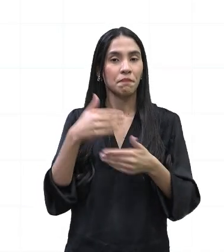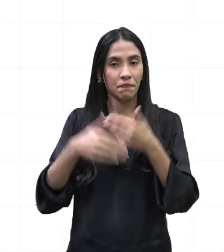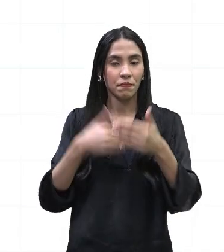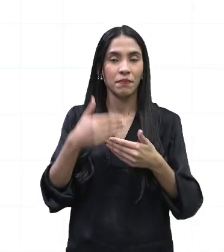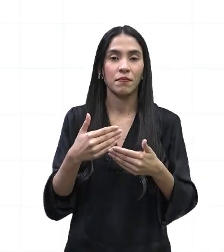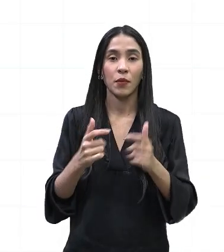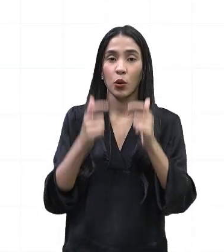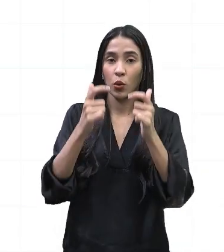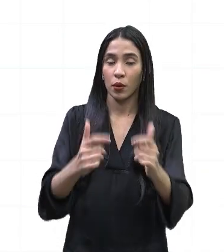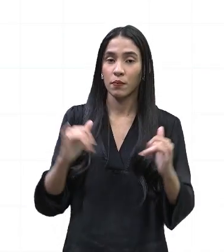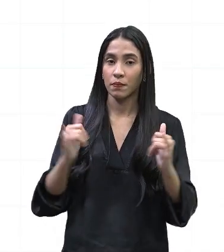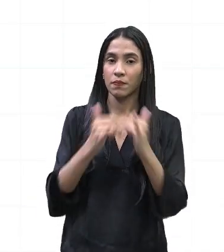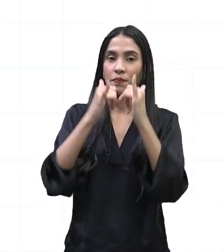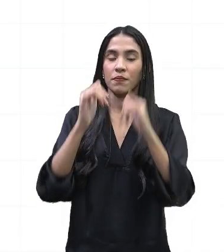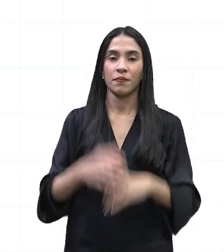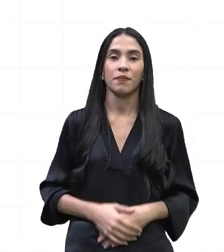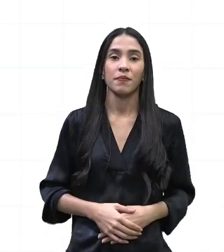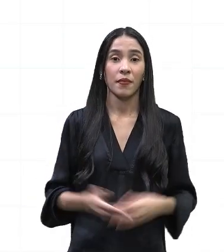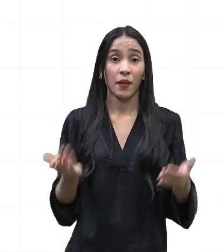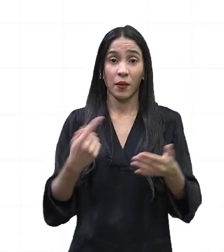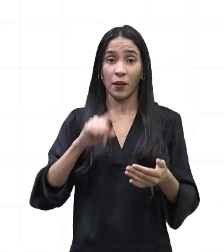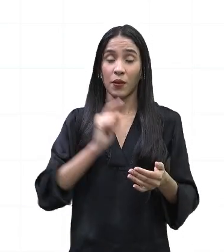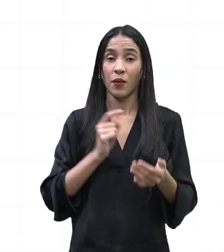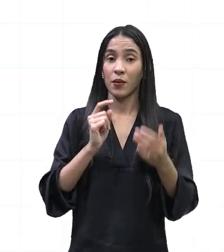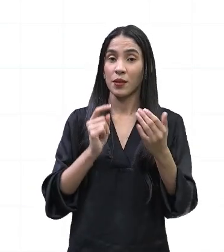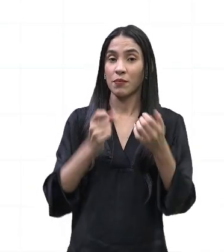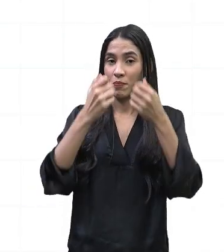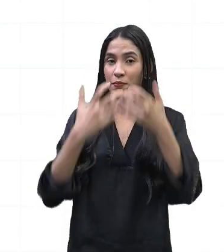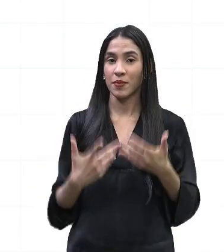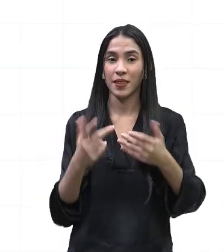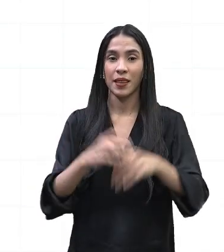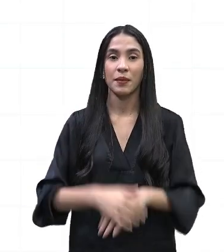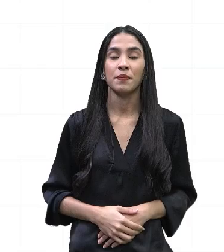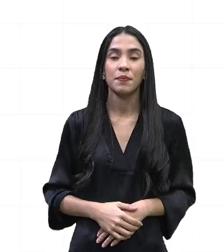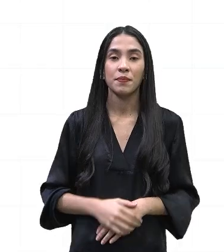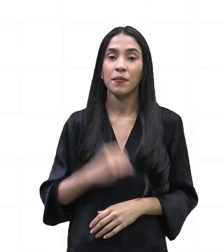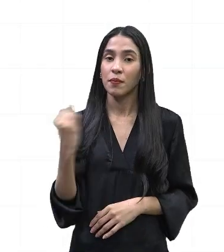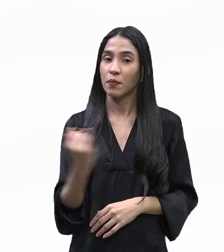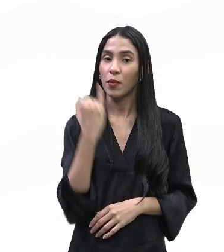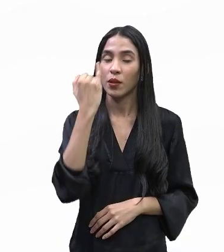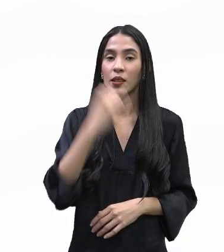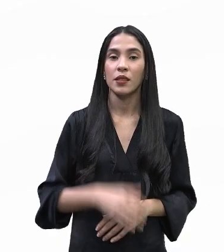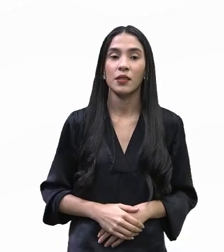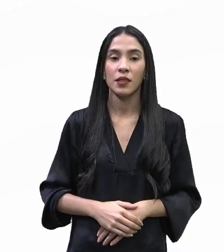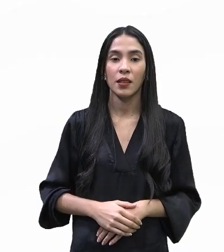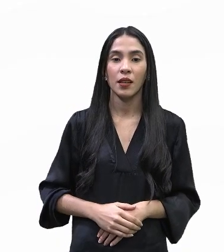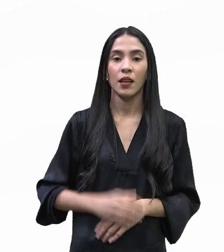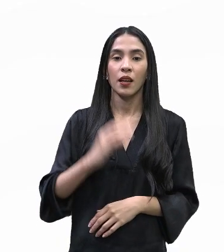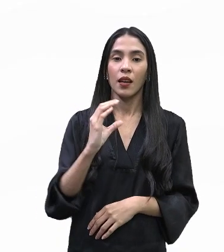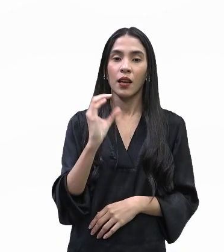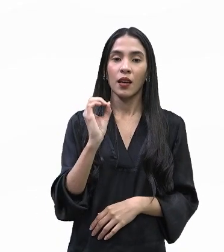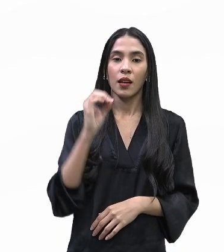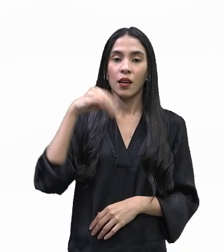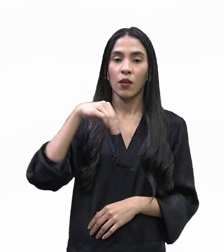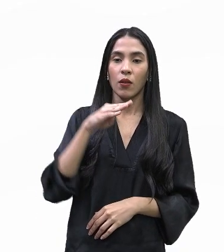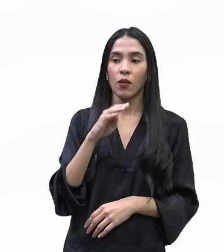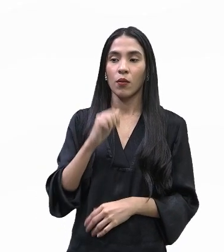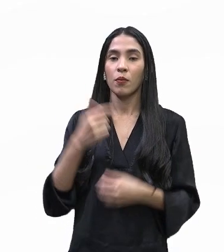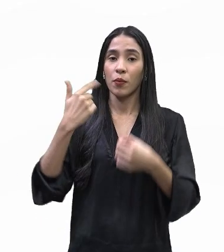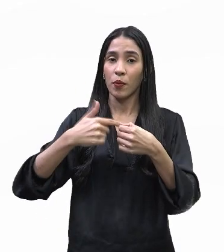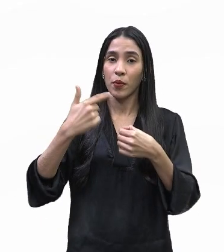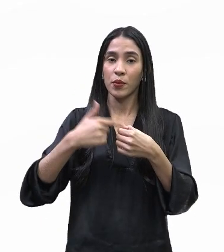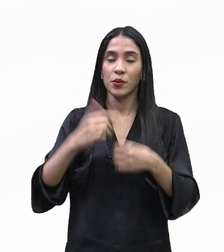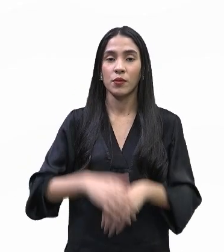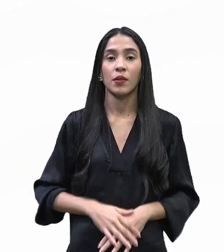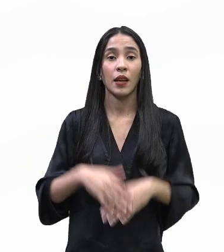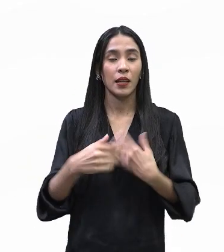das hidrelétricas. Agora a gente vai falar, para finalizar a aula, né, sobre a importância dos combustíveis. Olha só, do ponto de